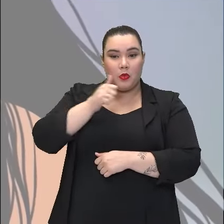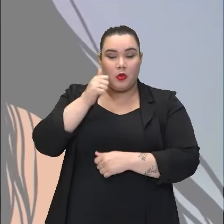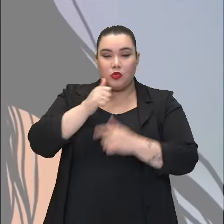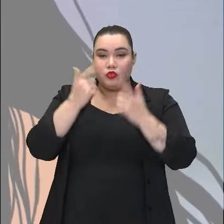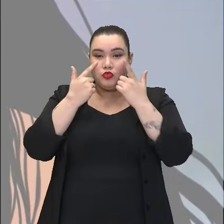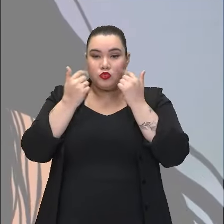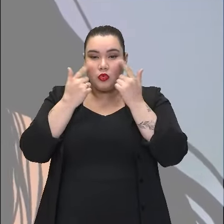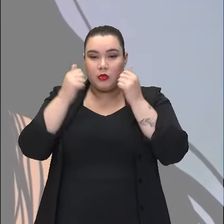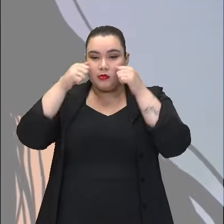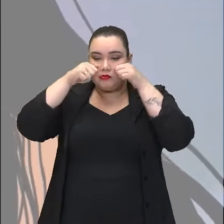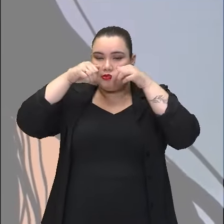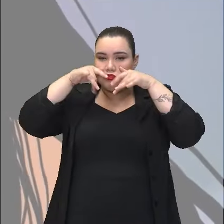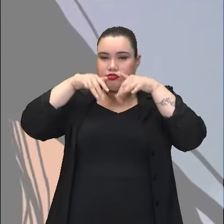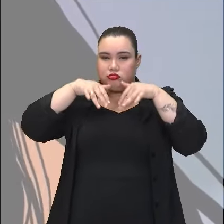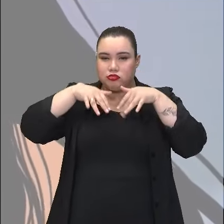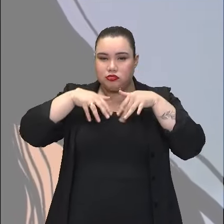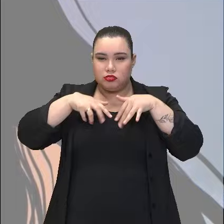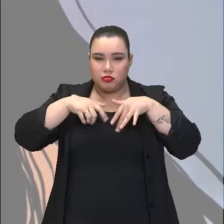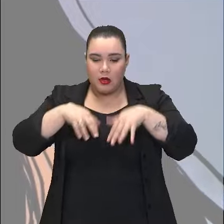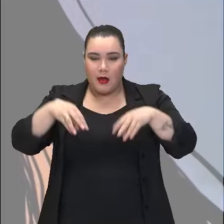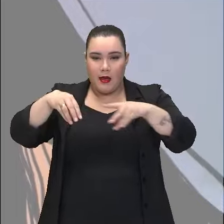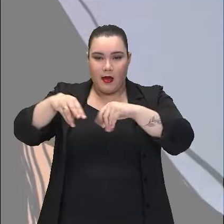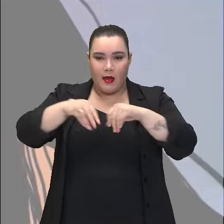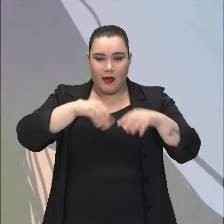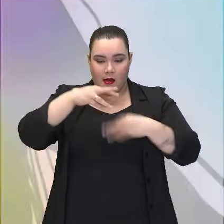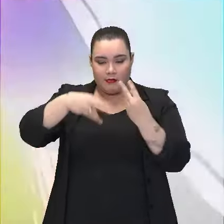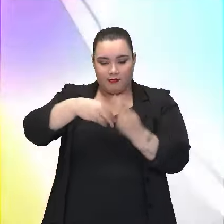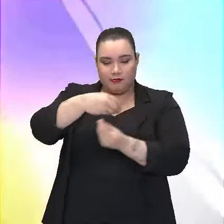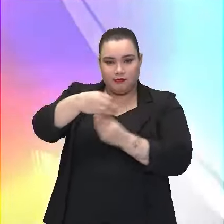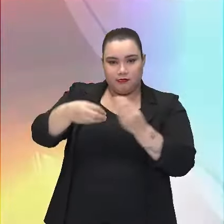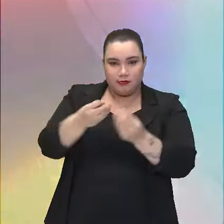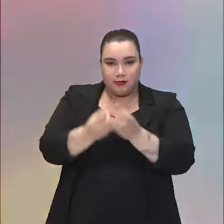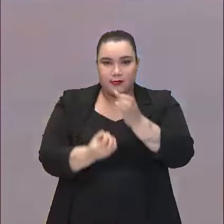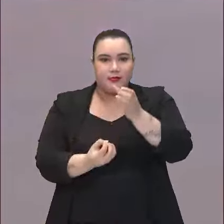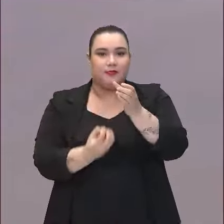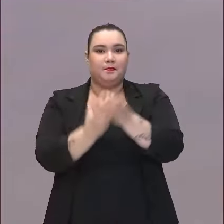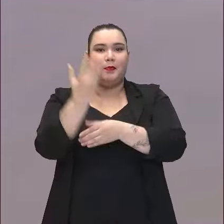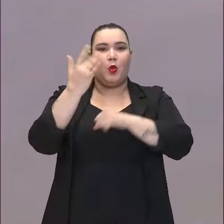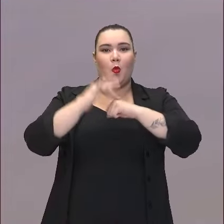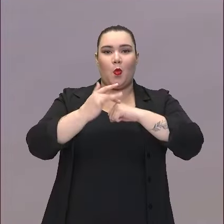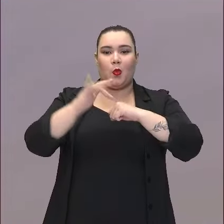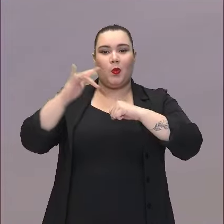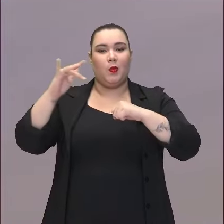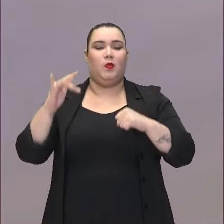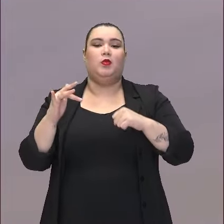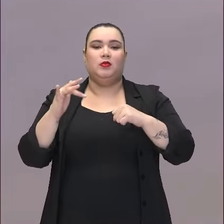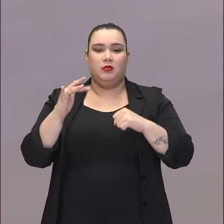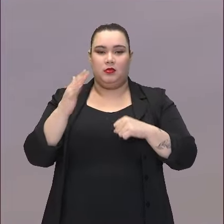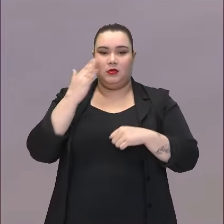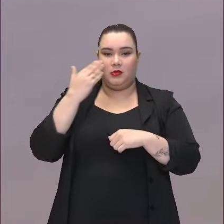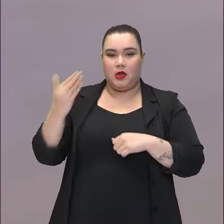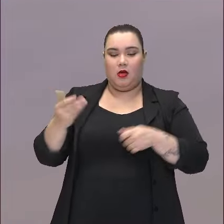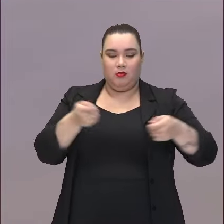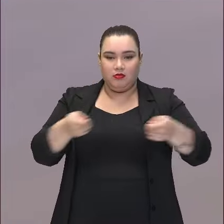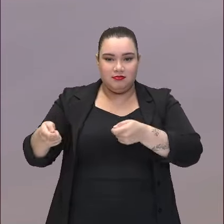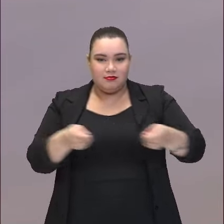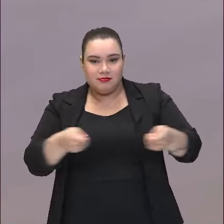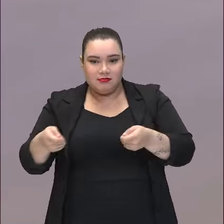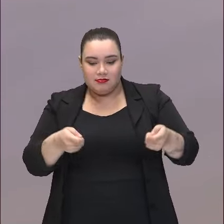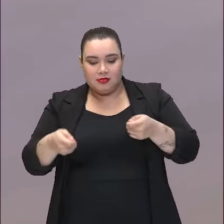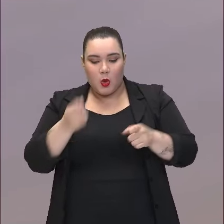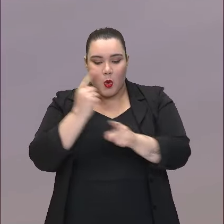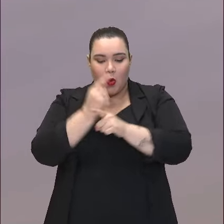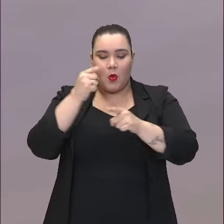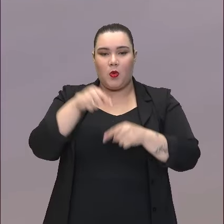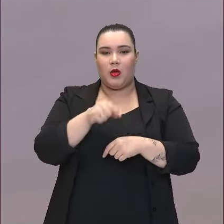diamantes. Daí a razão pela qual os diamantes são encontrados entre os cascalhos dos rios e regatos. Seu brilho e sua